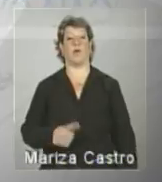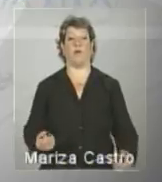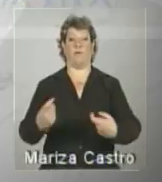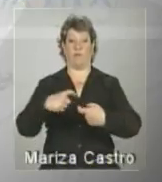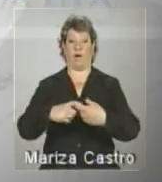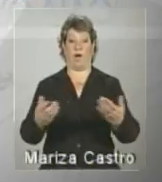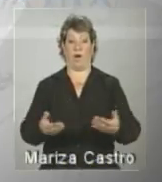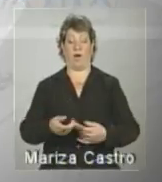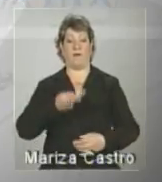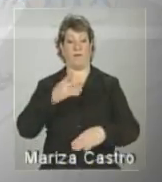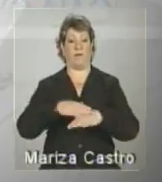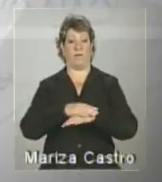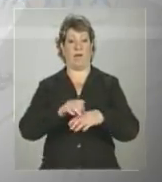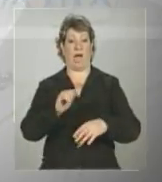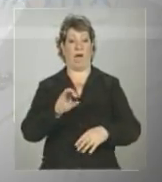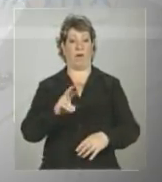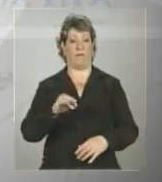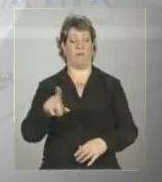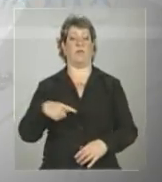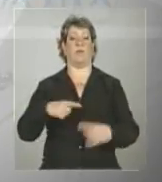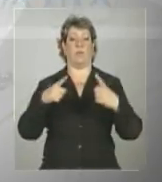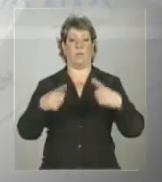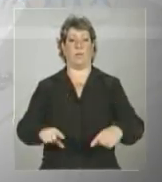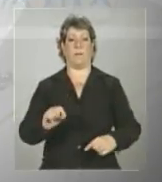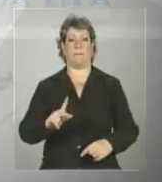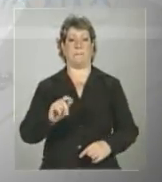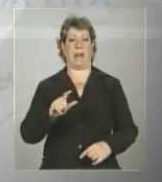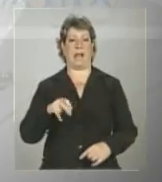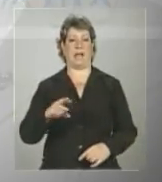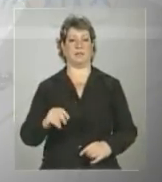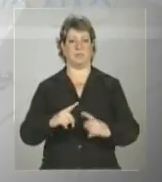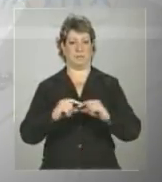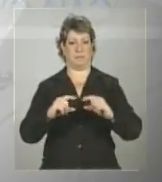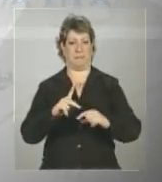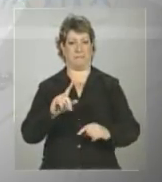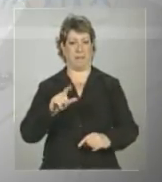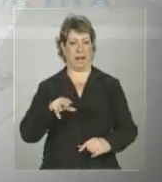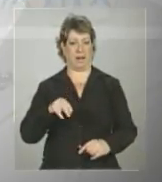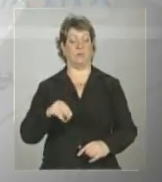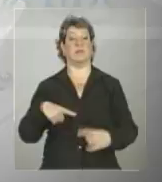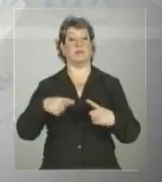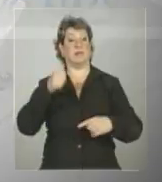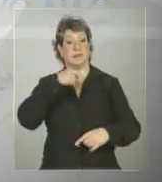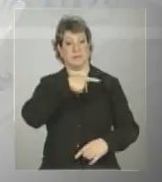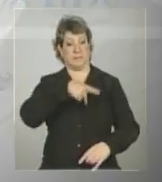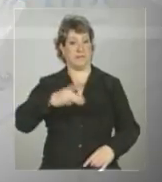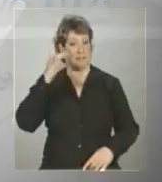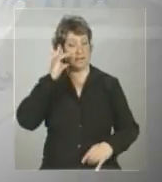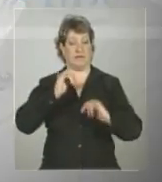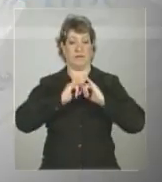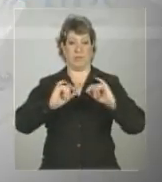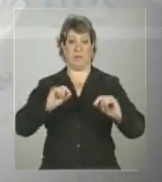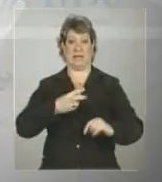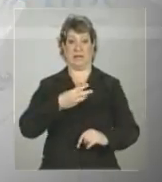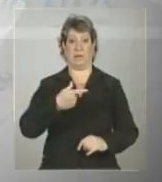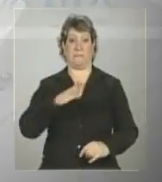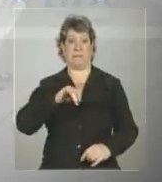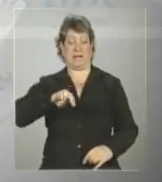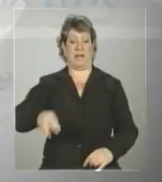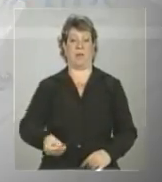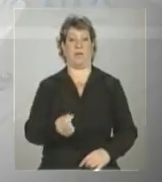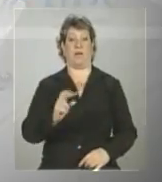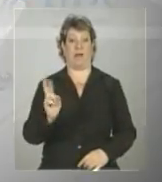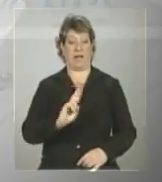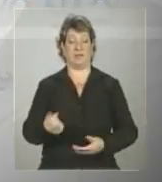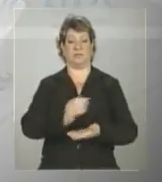nós voltamos a falar ao vivo do Palácio do Planalto, onde a presidenta Dilma acaba de anunciar um investimento de 32 bilhões de reais para